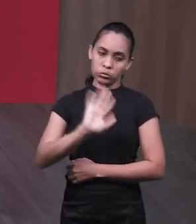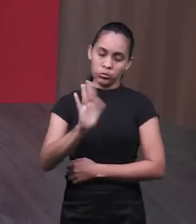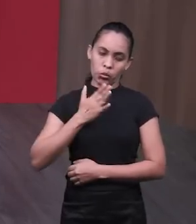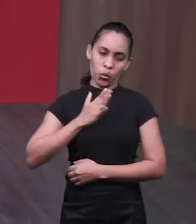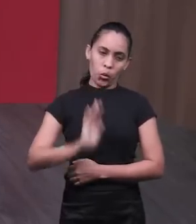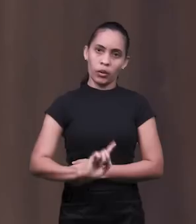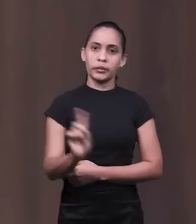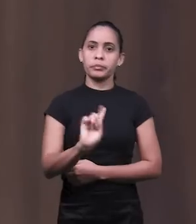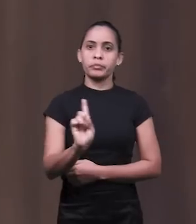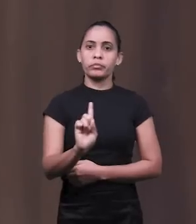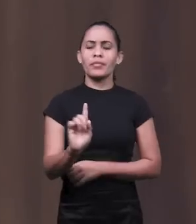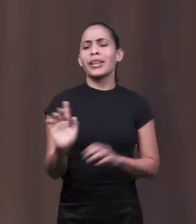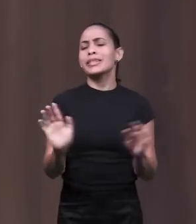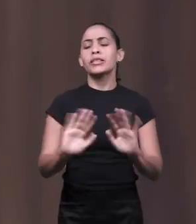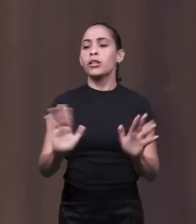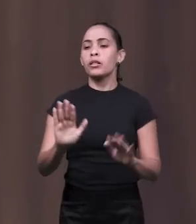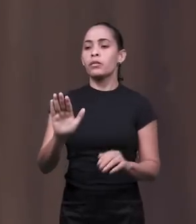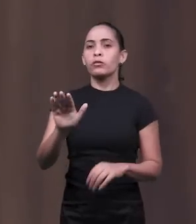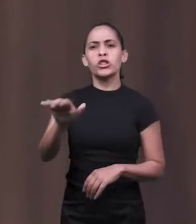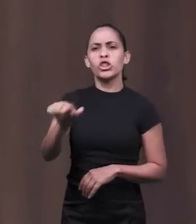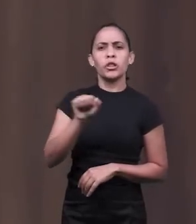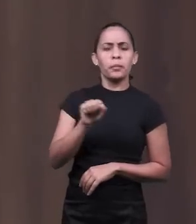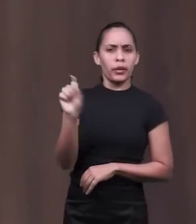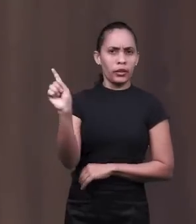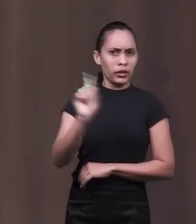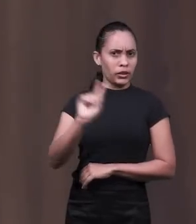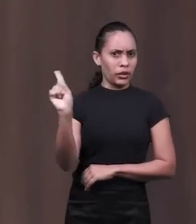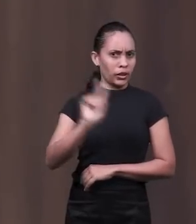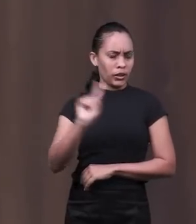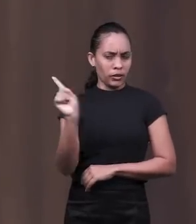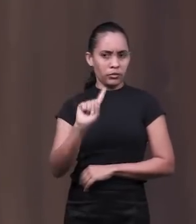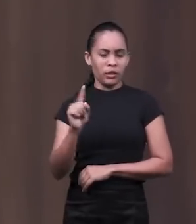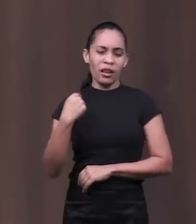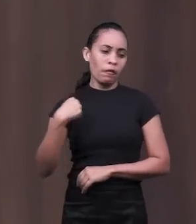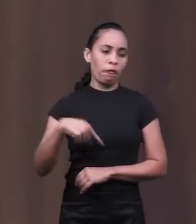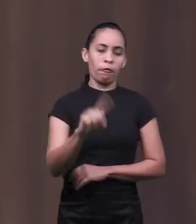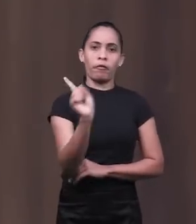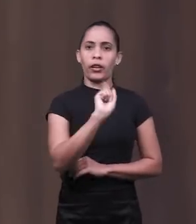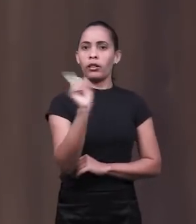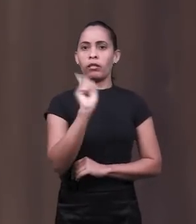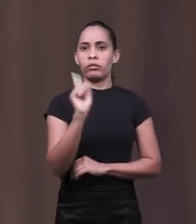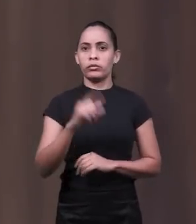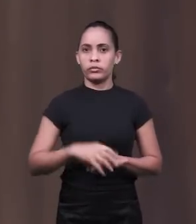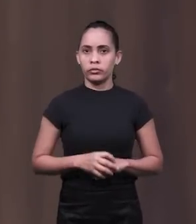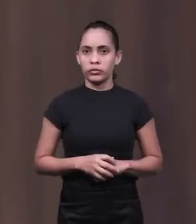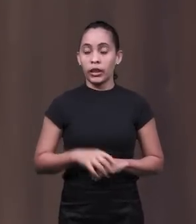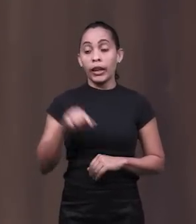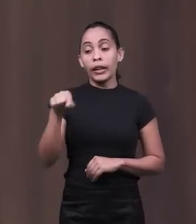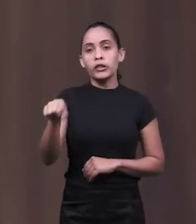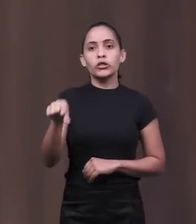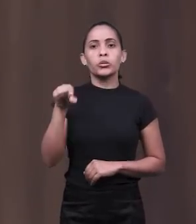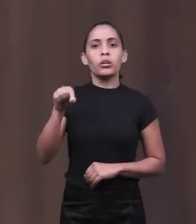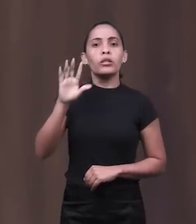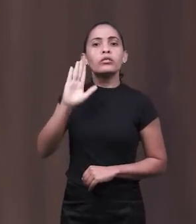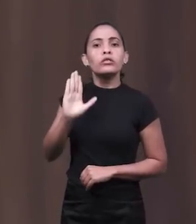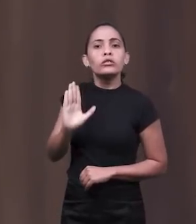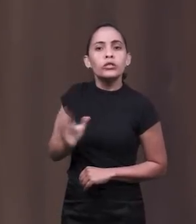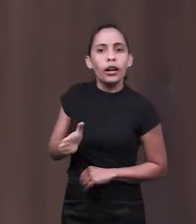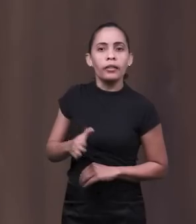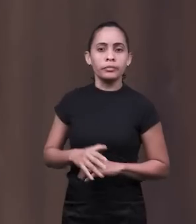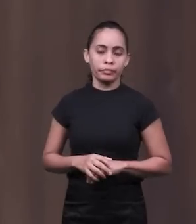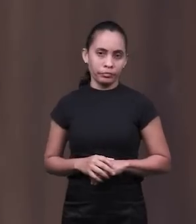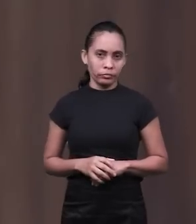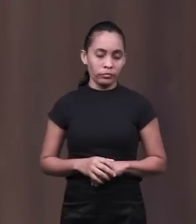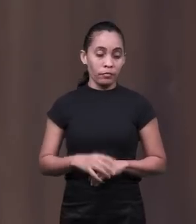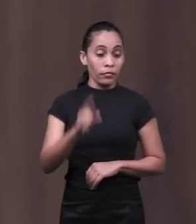disso. Ou, não vamos chamá-lo para tal lugar porque ele não vai, ele tem uma escolha.